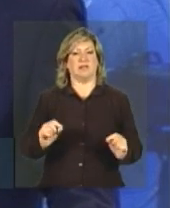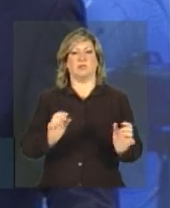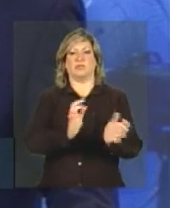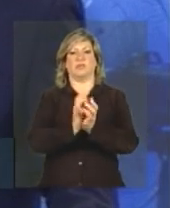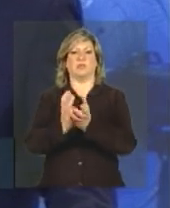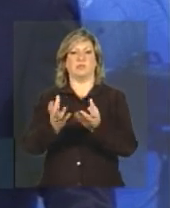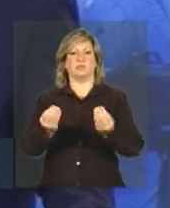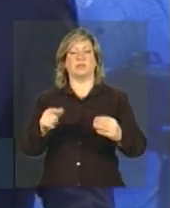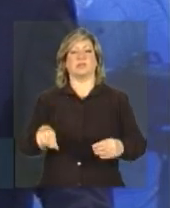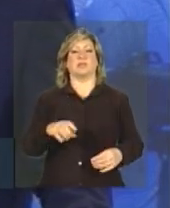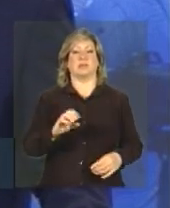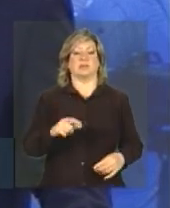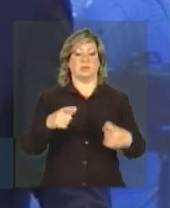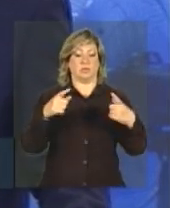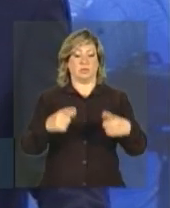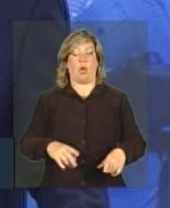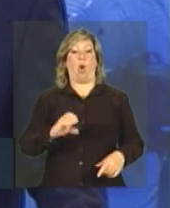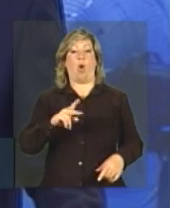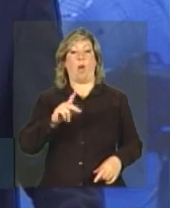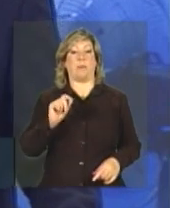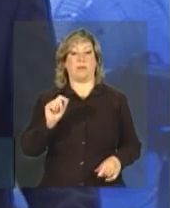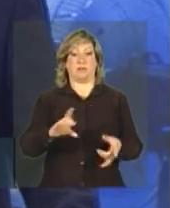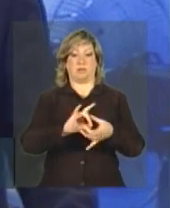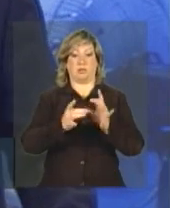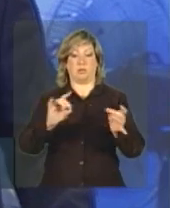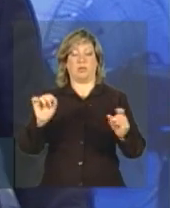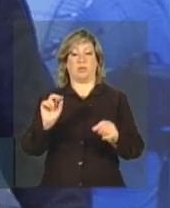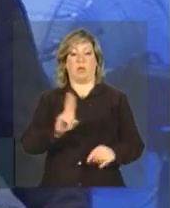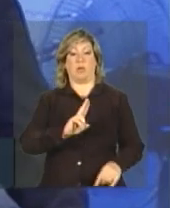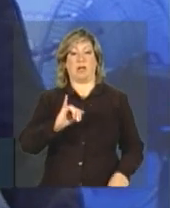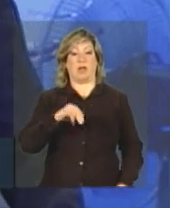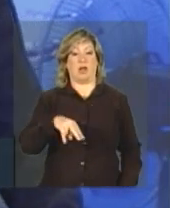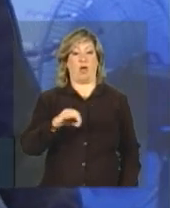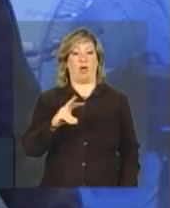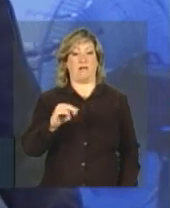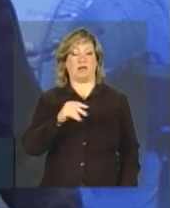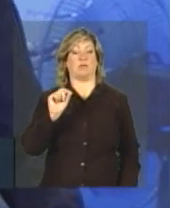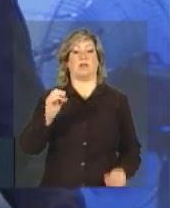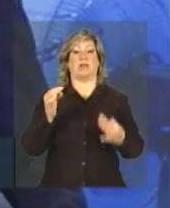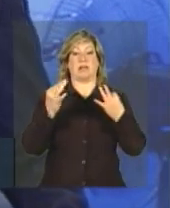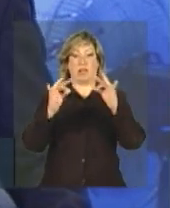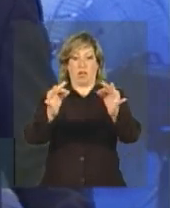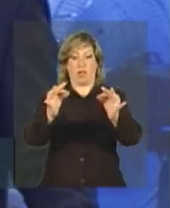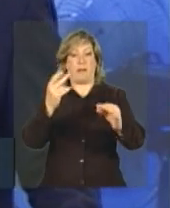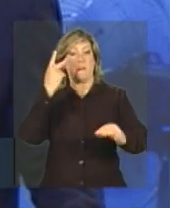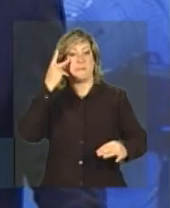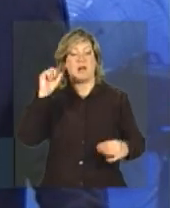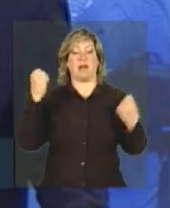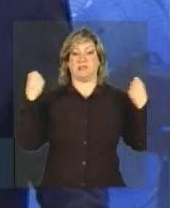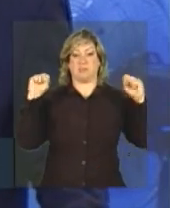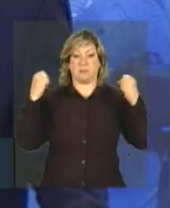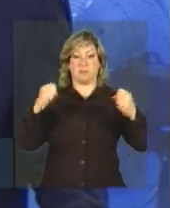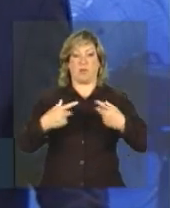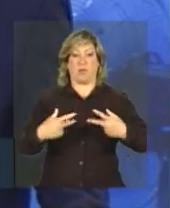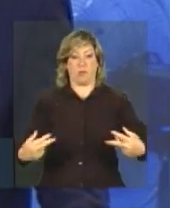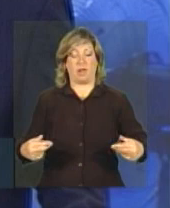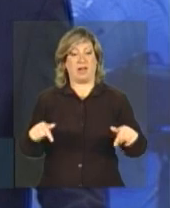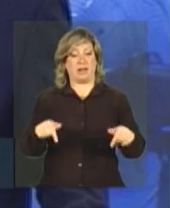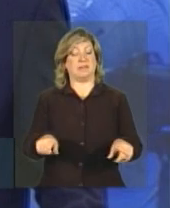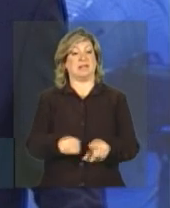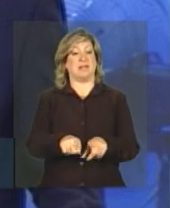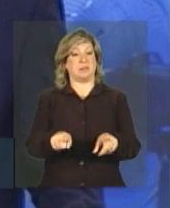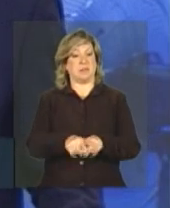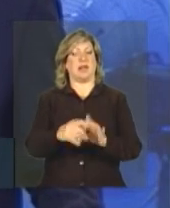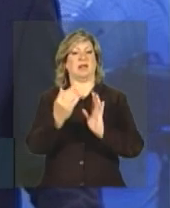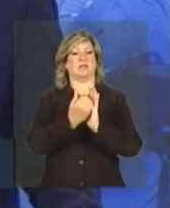que vai ser sede da Copa e das Olimpíadas, que é a inovação tecnológica para os esportes. Essa também